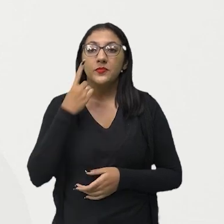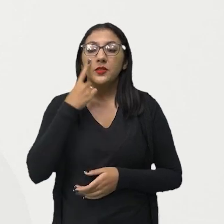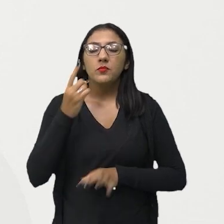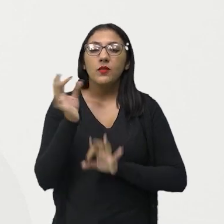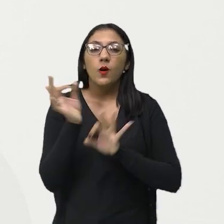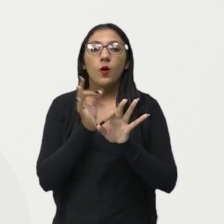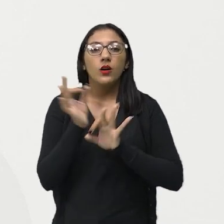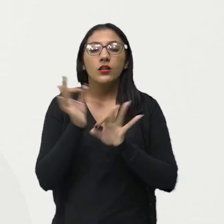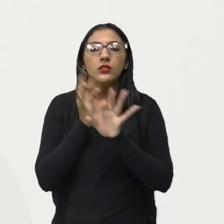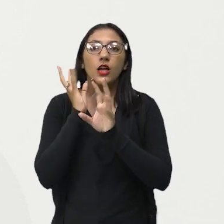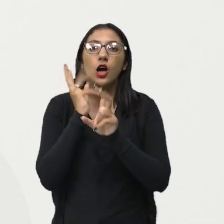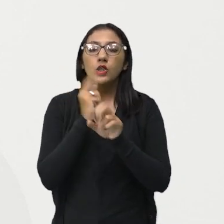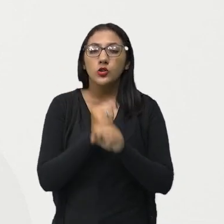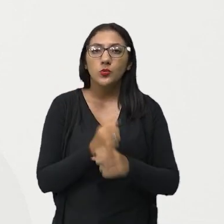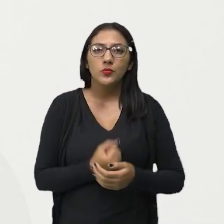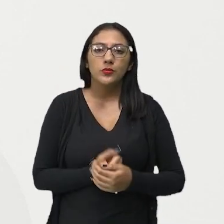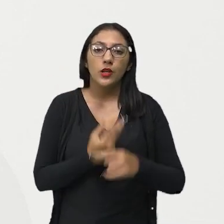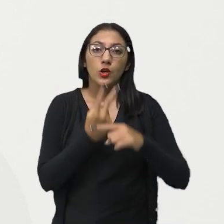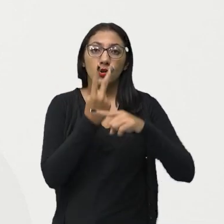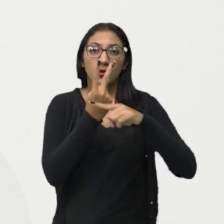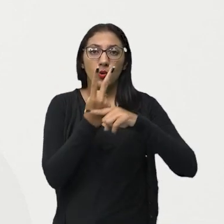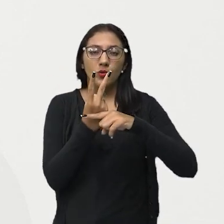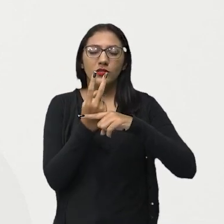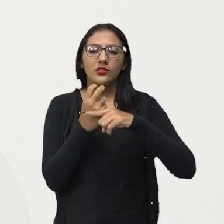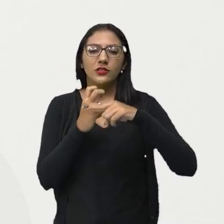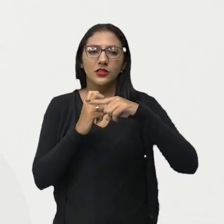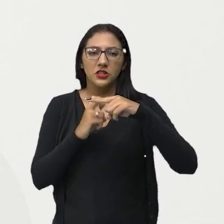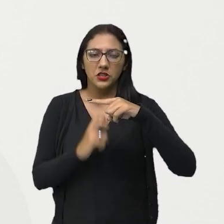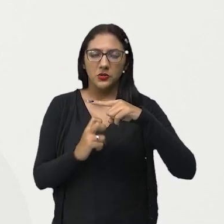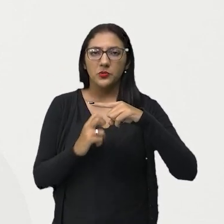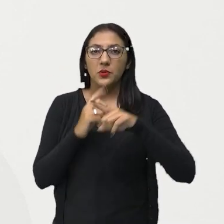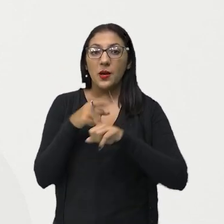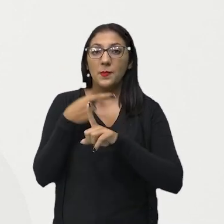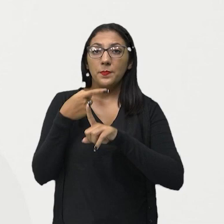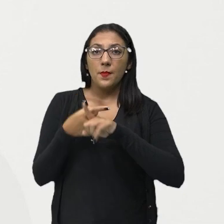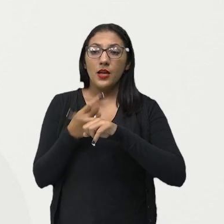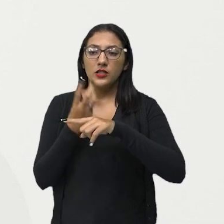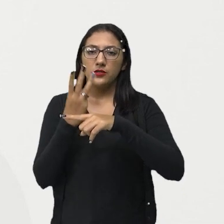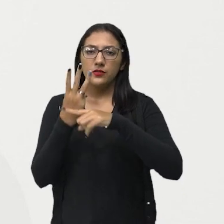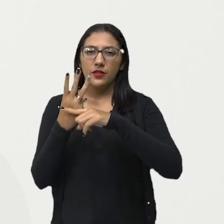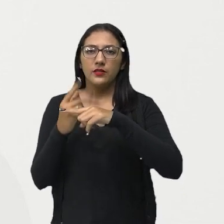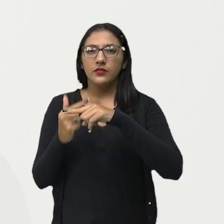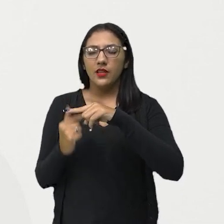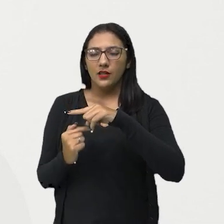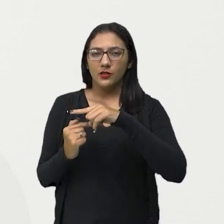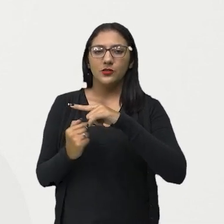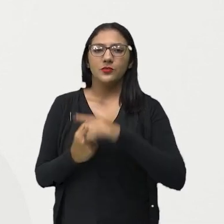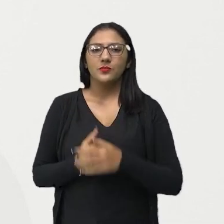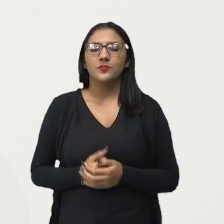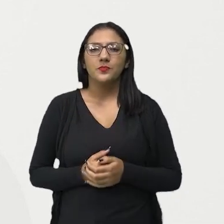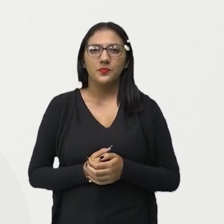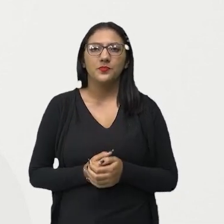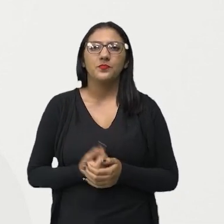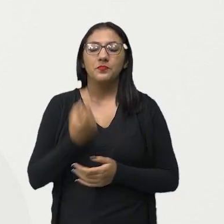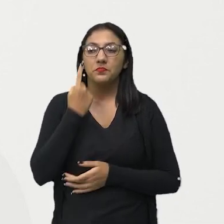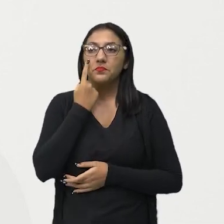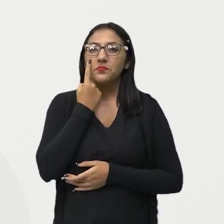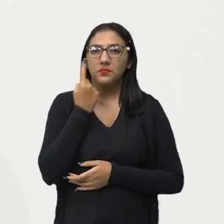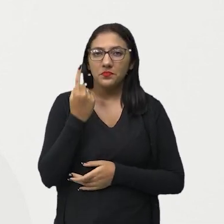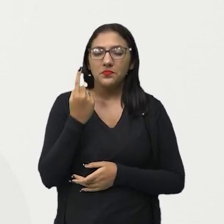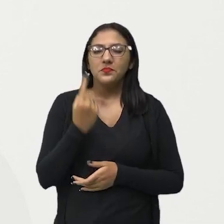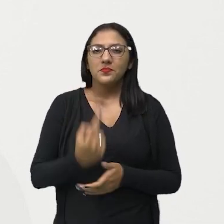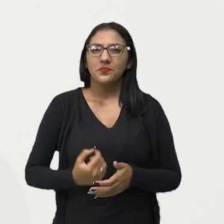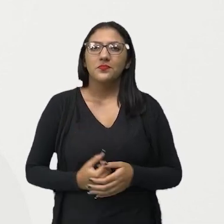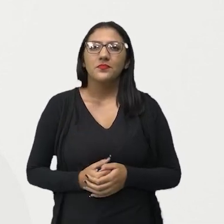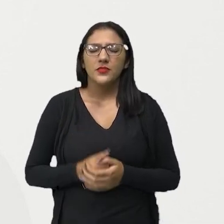ó, a soma de 2/5 com 3/7. Olha só.